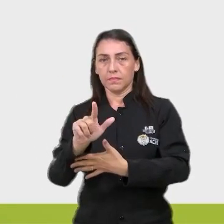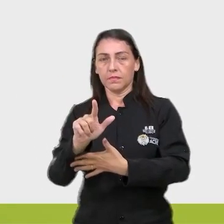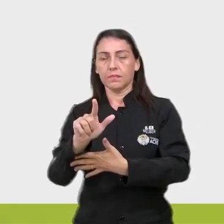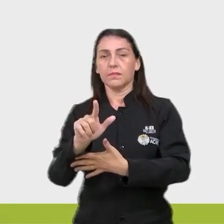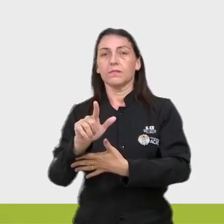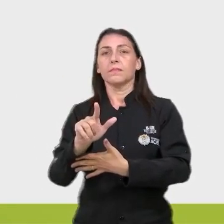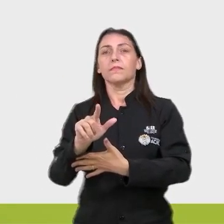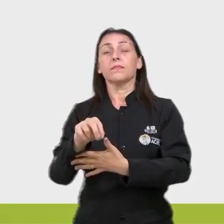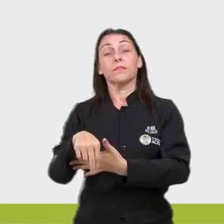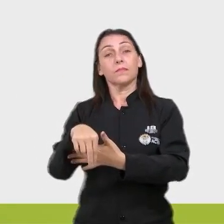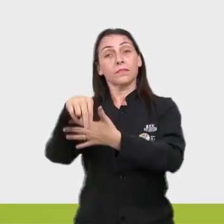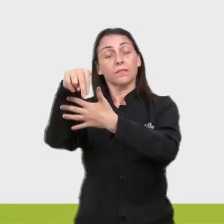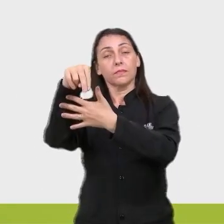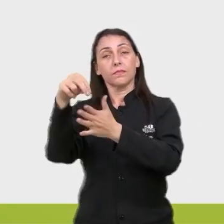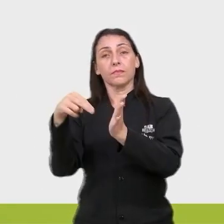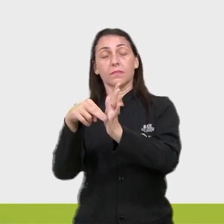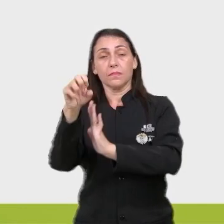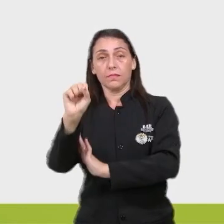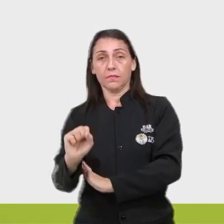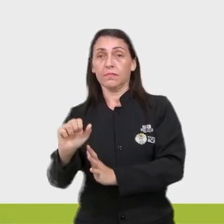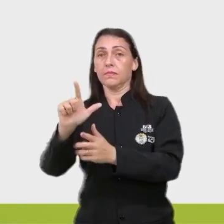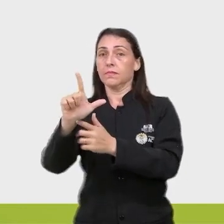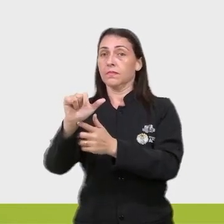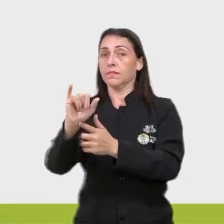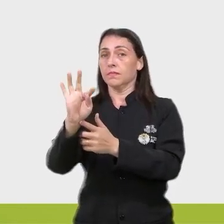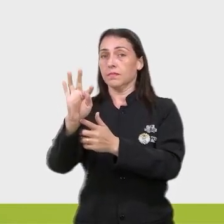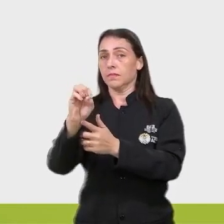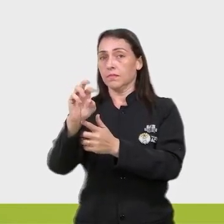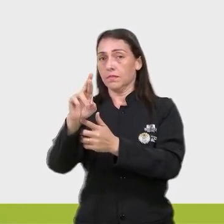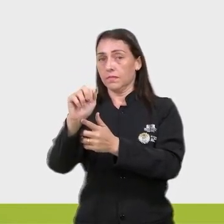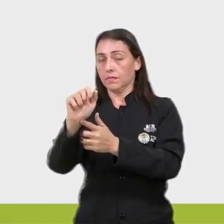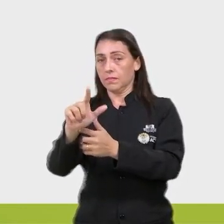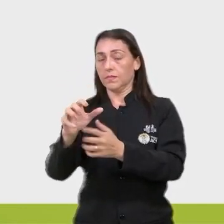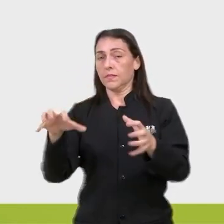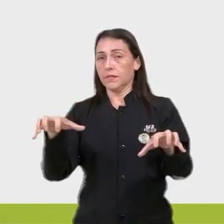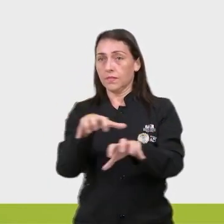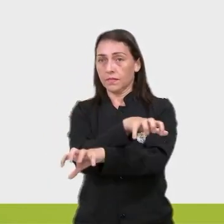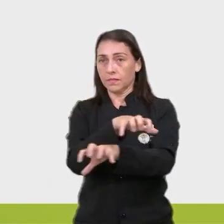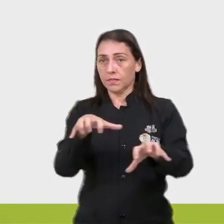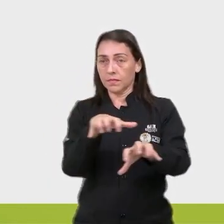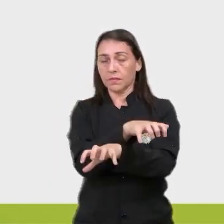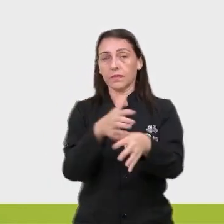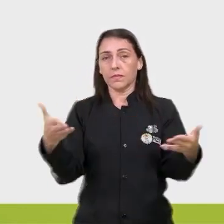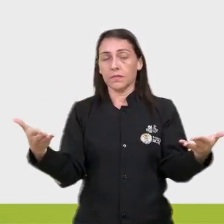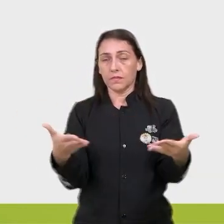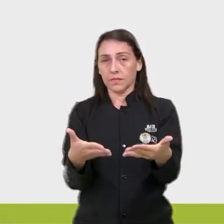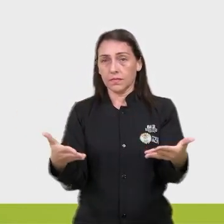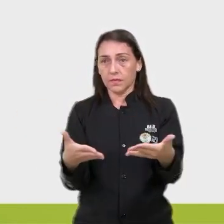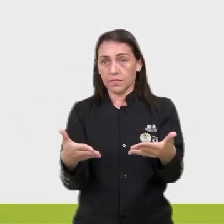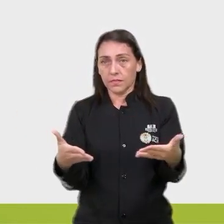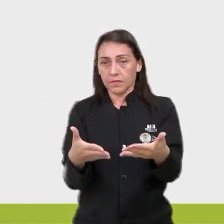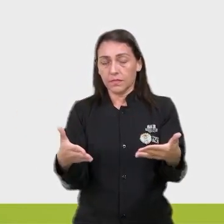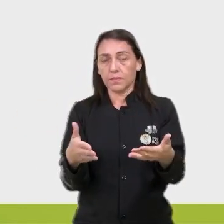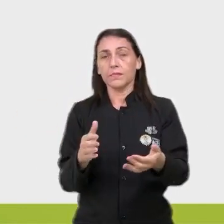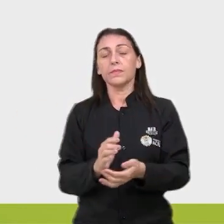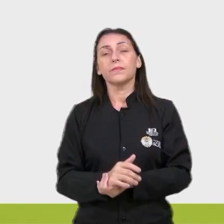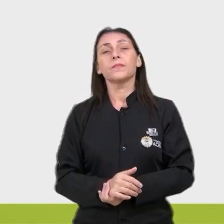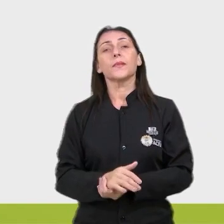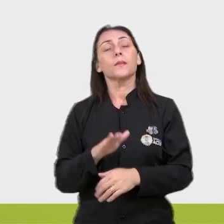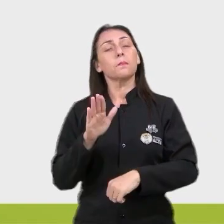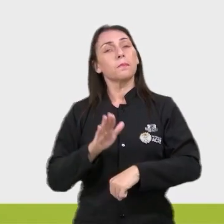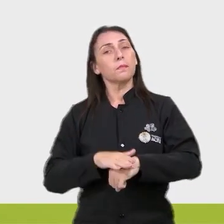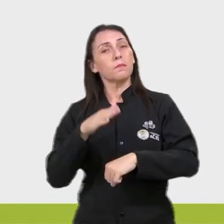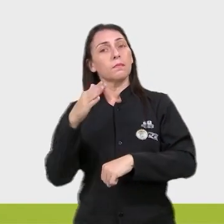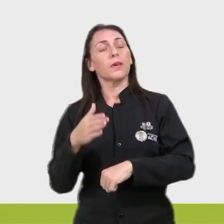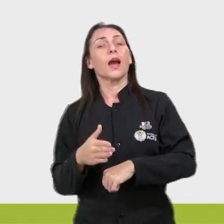extremo norte do litoral até o extremo sul. Então, é o bioma que hoje em dia, o domínio morfoclimático, que hoje em dia está